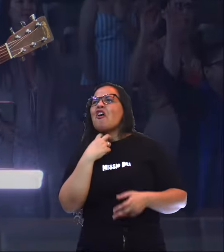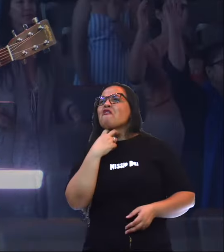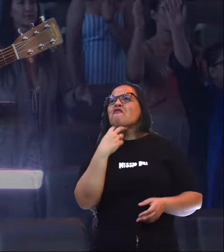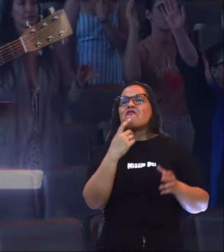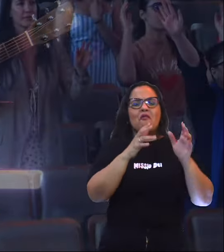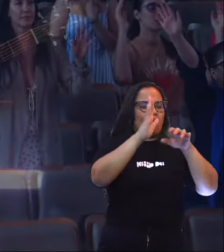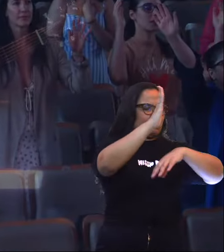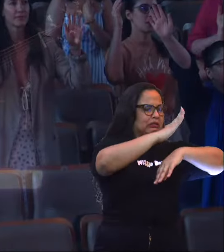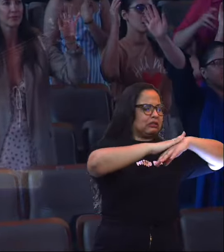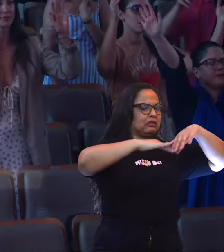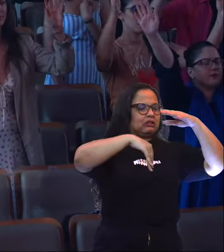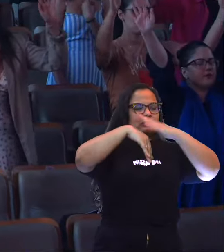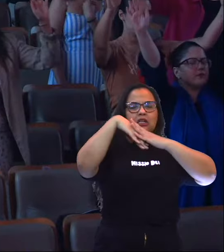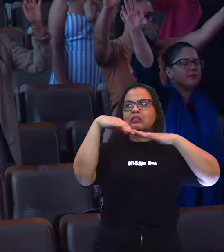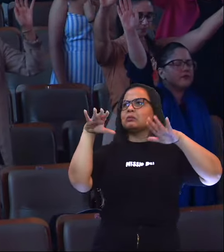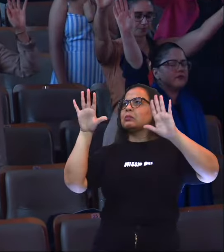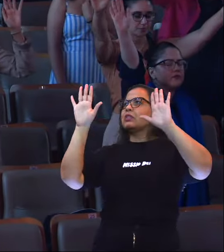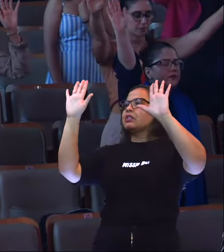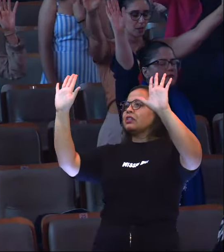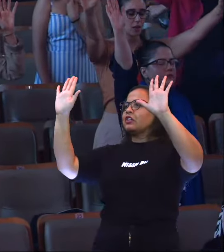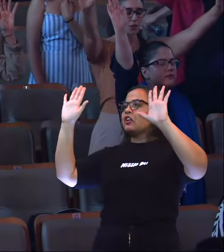mãos